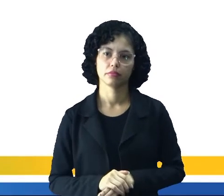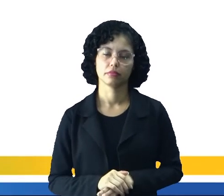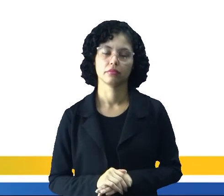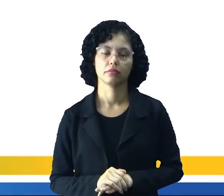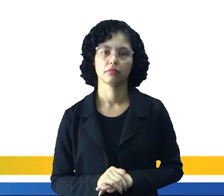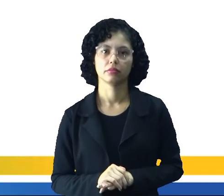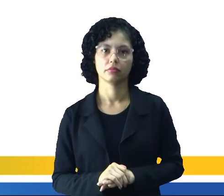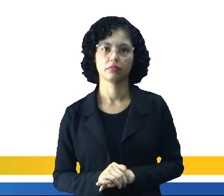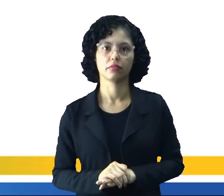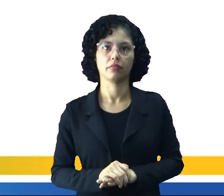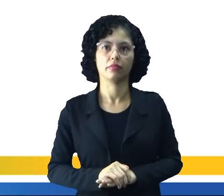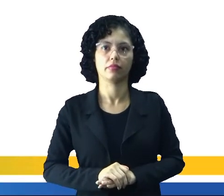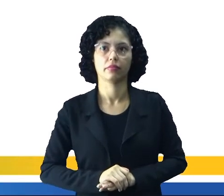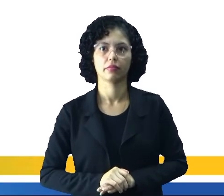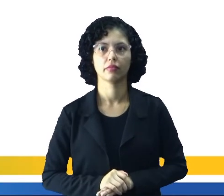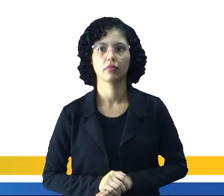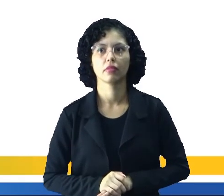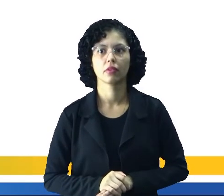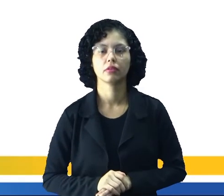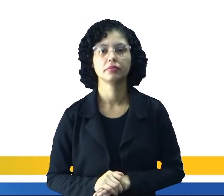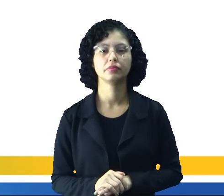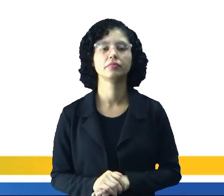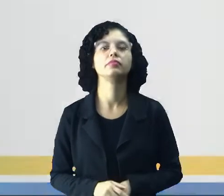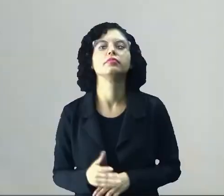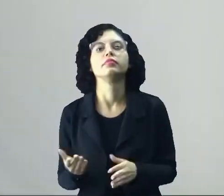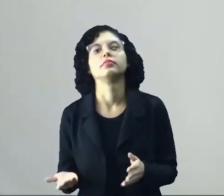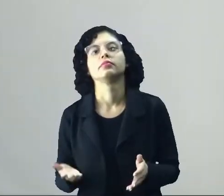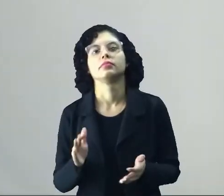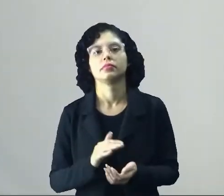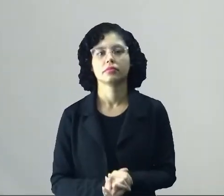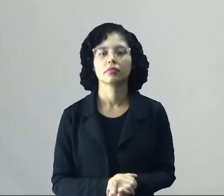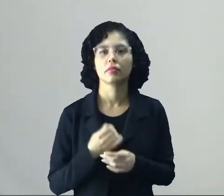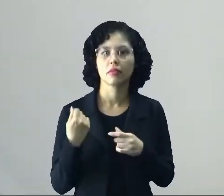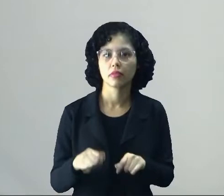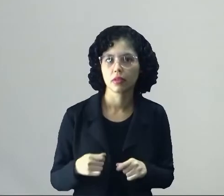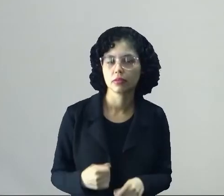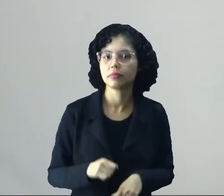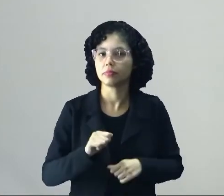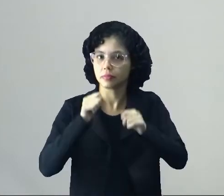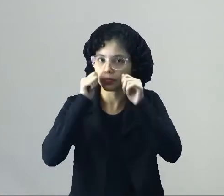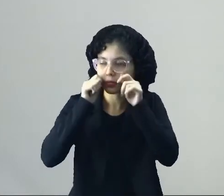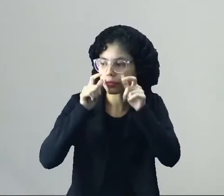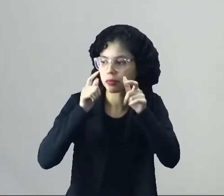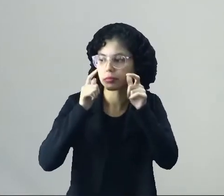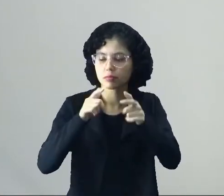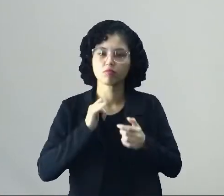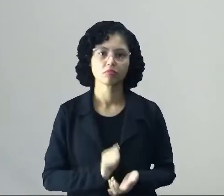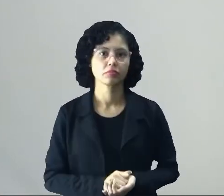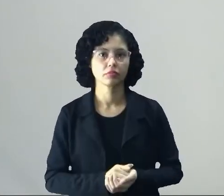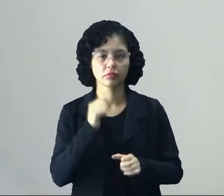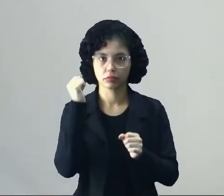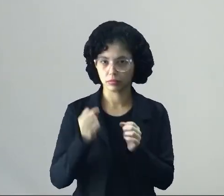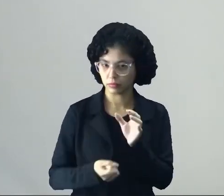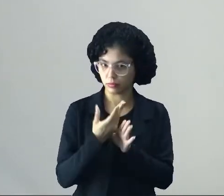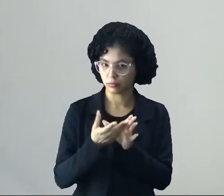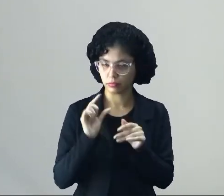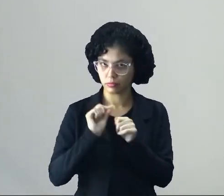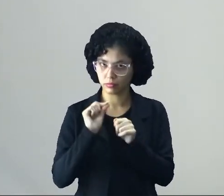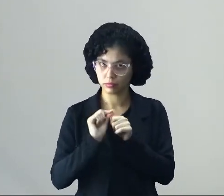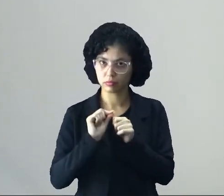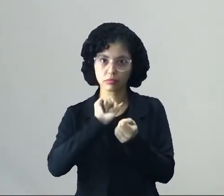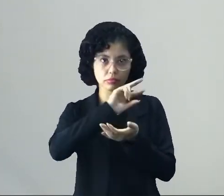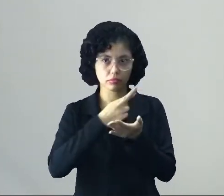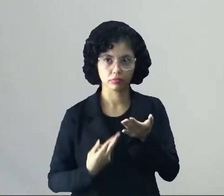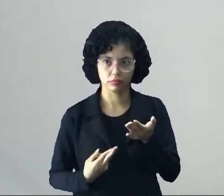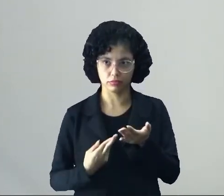também que não é parágrafo, tá bom? Então, isso você precisa estar atento na hora de produzir a sua redação, tá